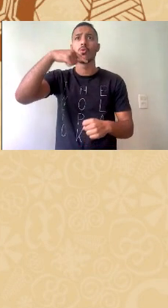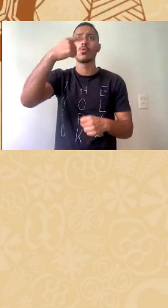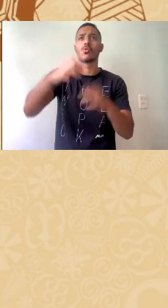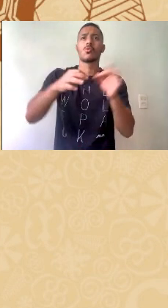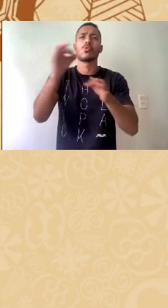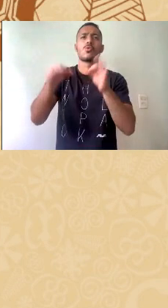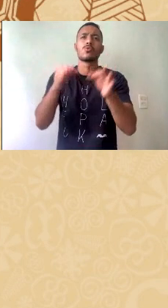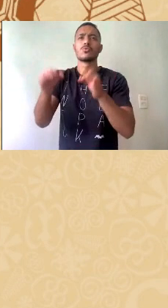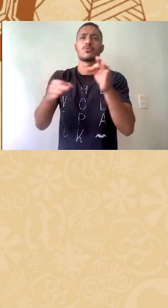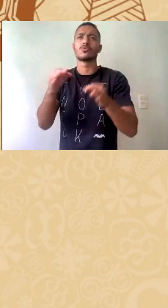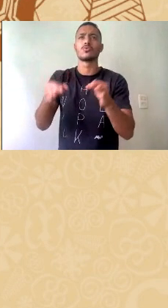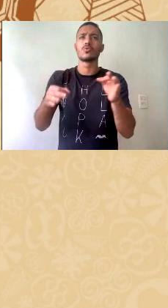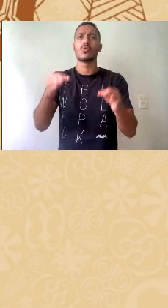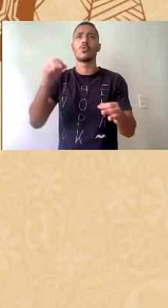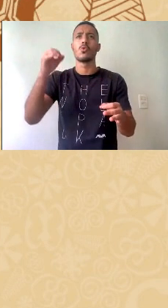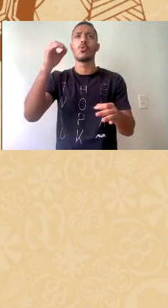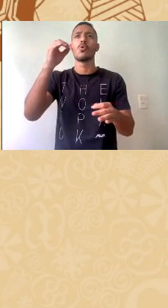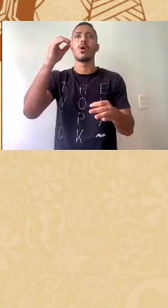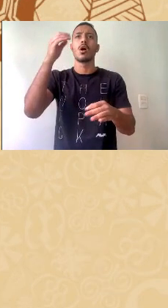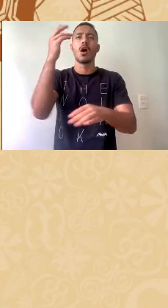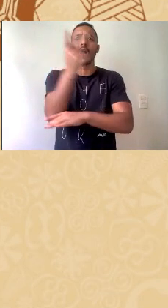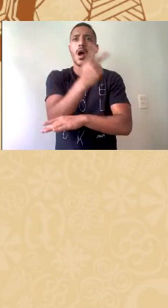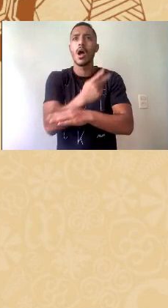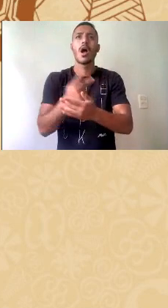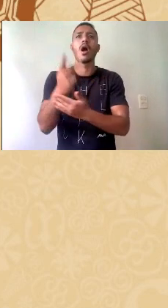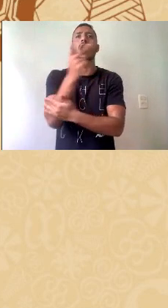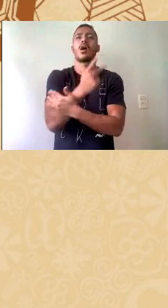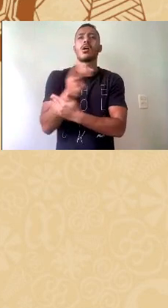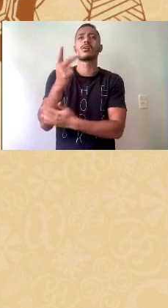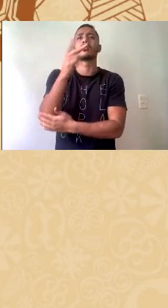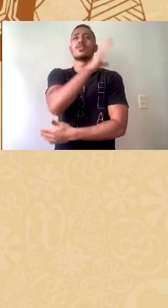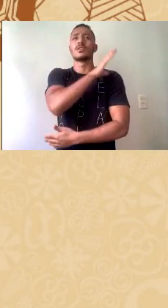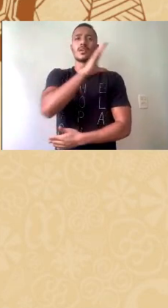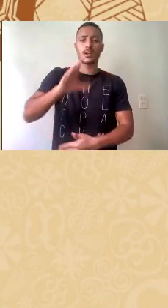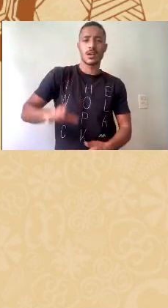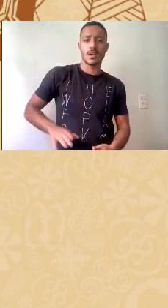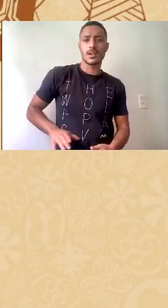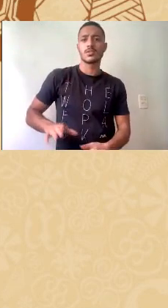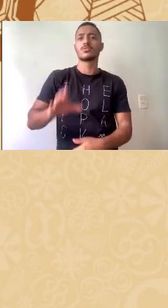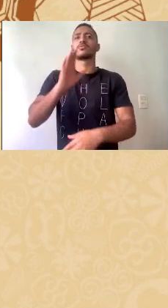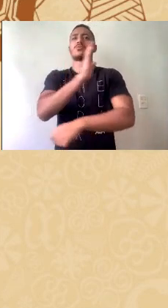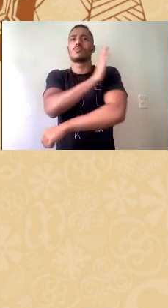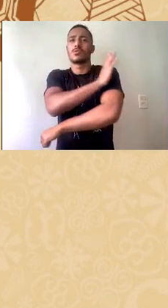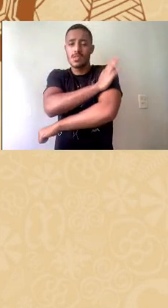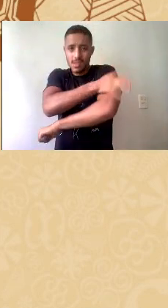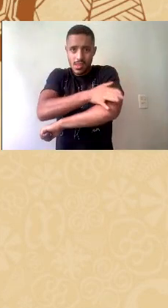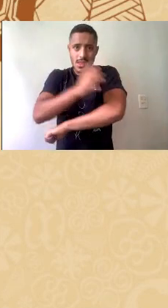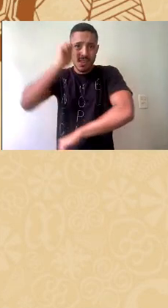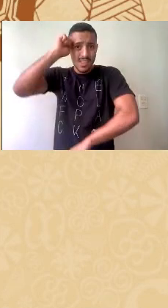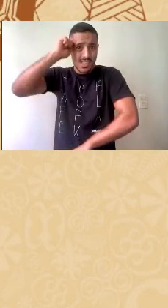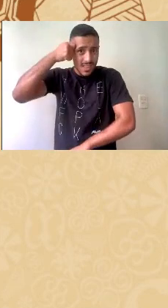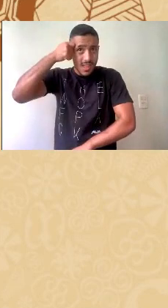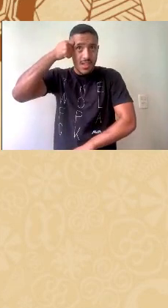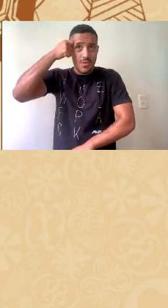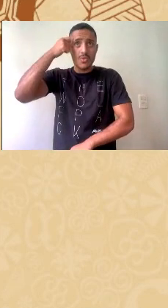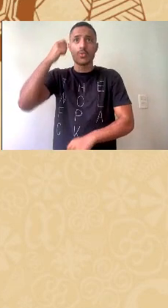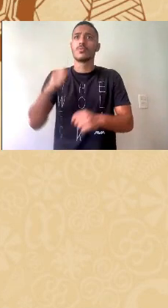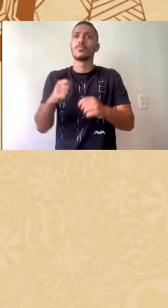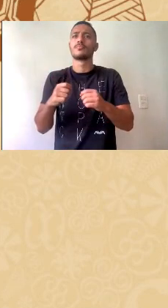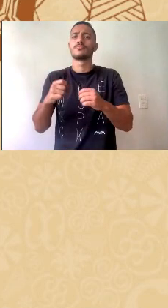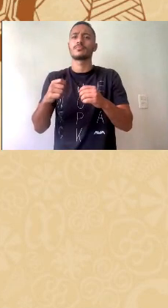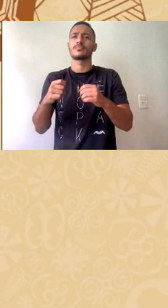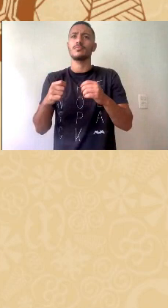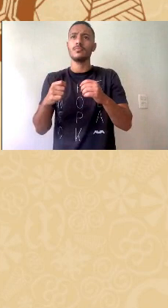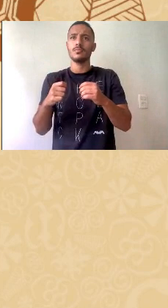Negro, né? Imagina a repercussão. Hoje a gente vê algumas repercussões dessa natureza quando tem que relacionar questões relacionadas à sexualidade,